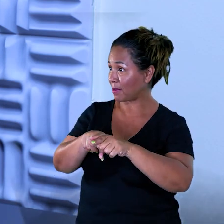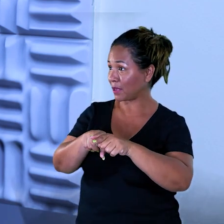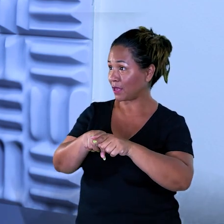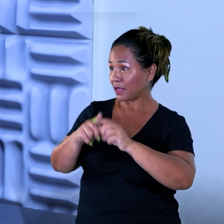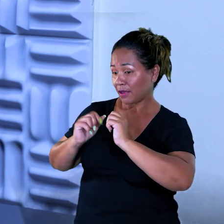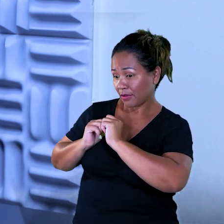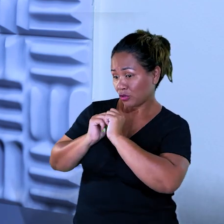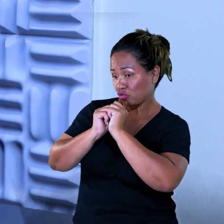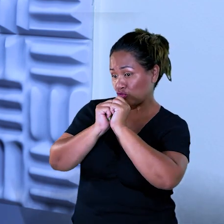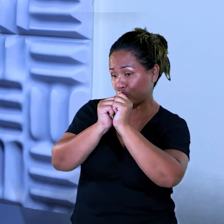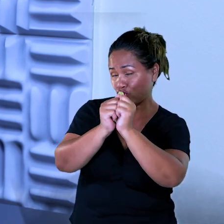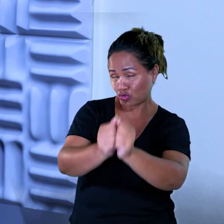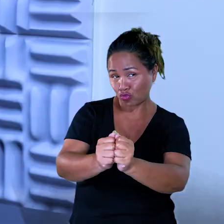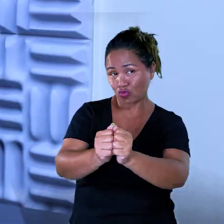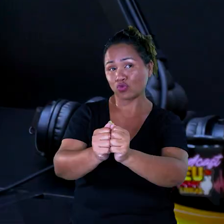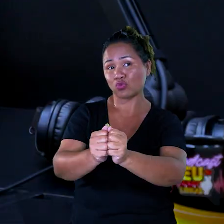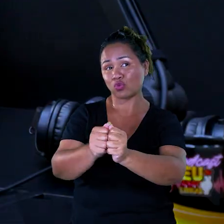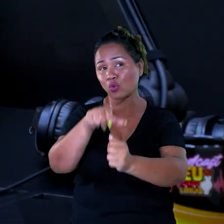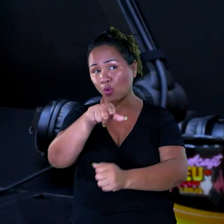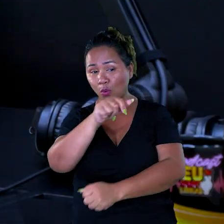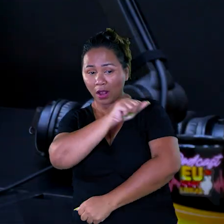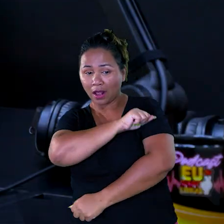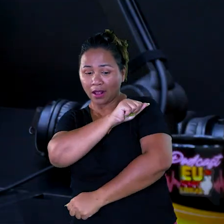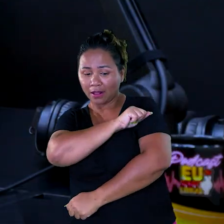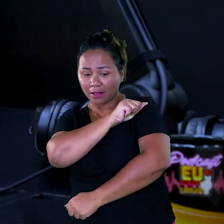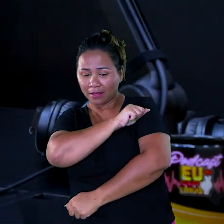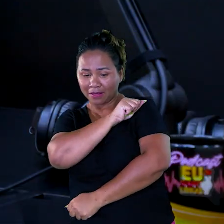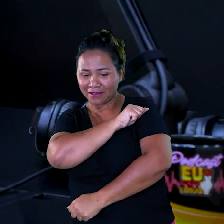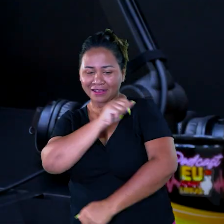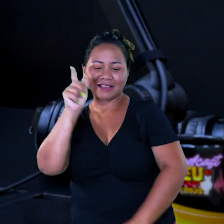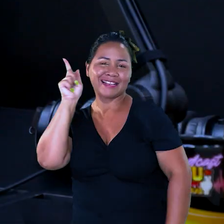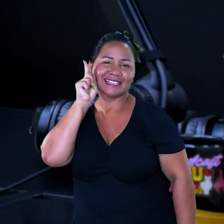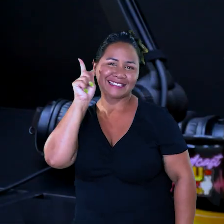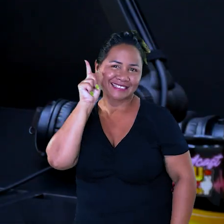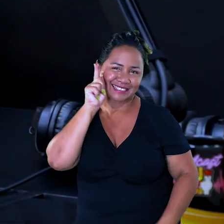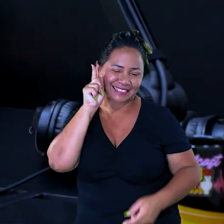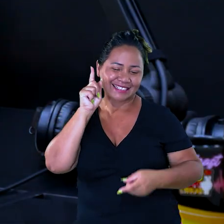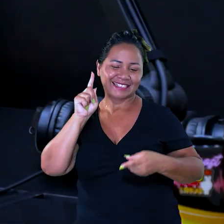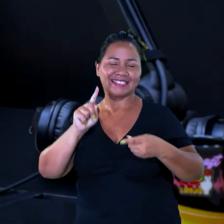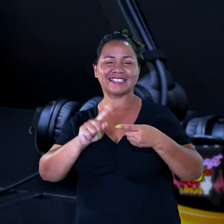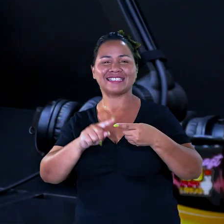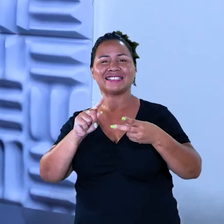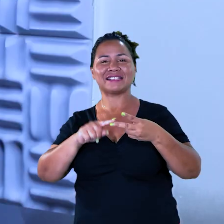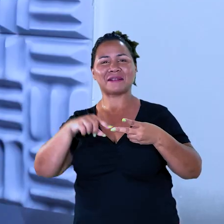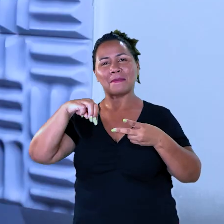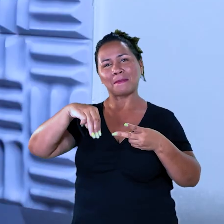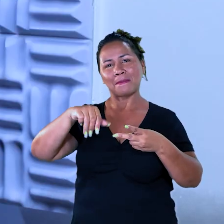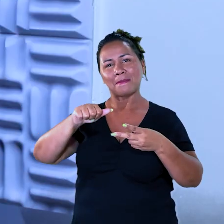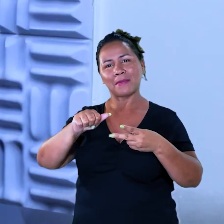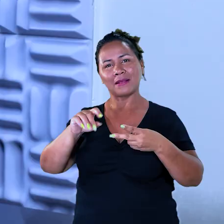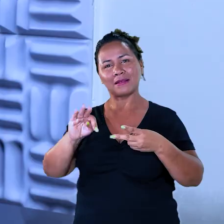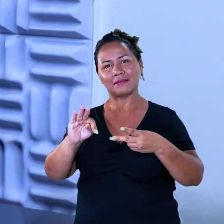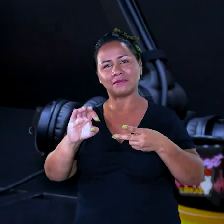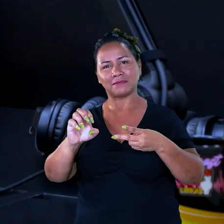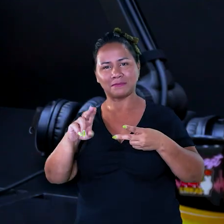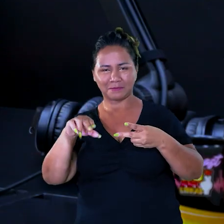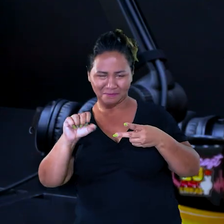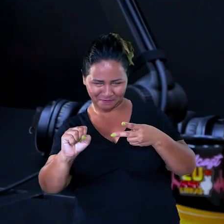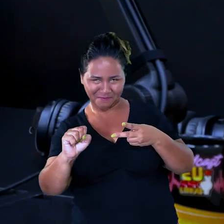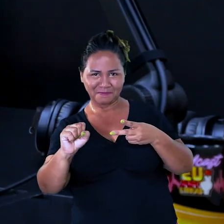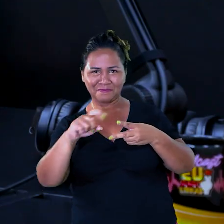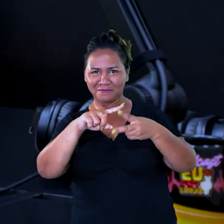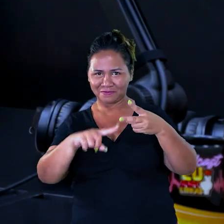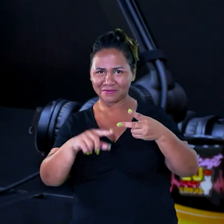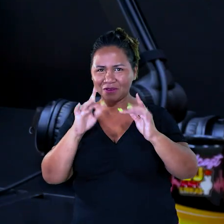ainda, mas acompanhou alguns momentos do Matheus, né? Sim, Tinha do Matheus, da dos nossos Geise. alunos, Da da Geise, Geise. isso. E aí, então, aquilo realmente te cativou. Sim,